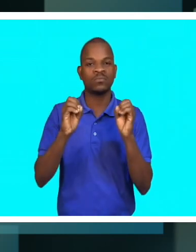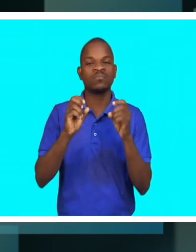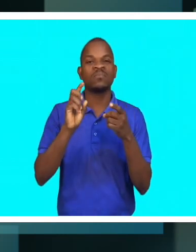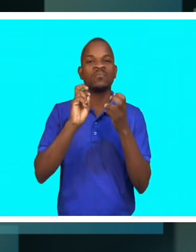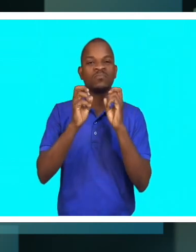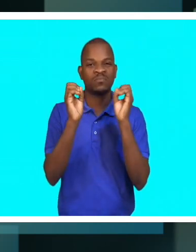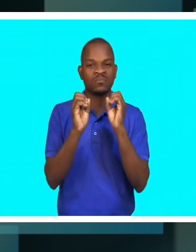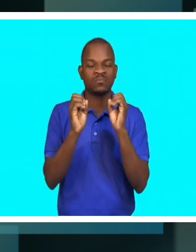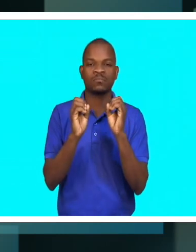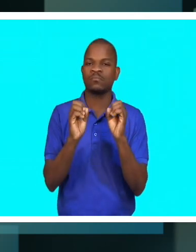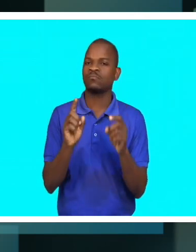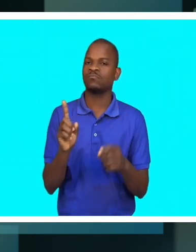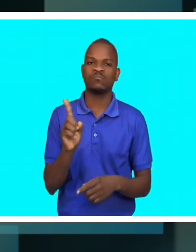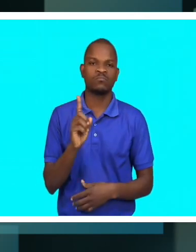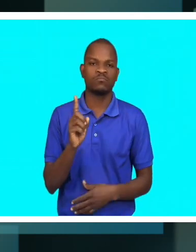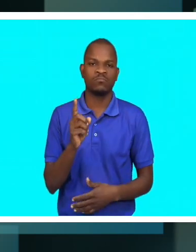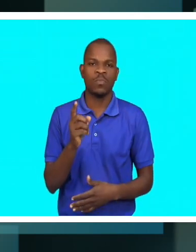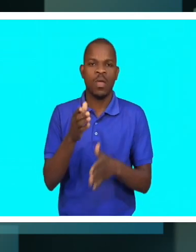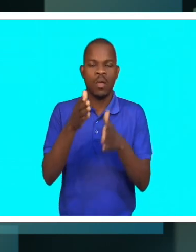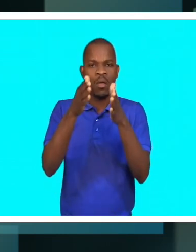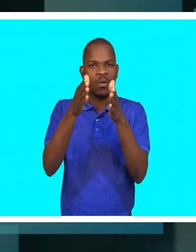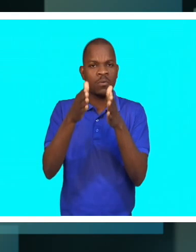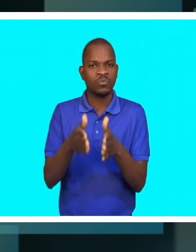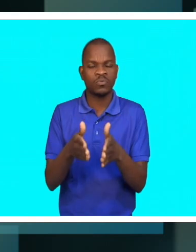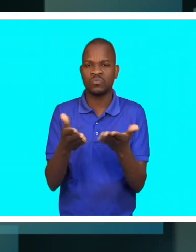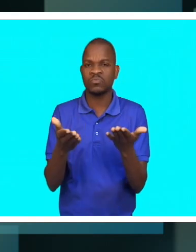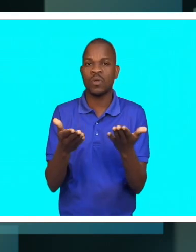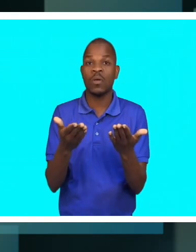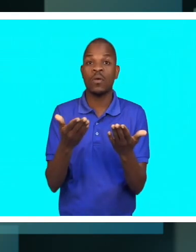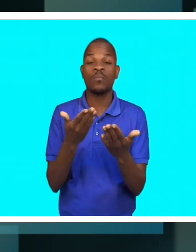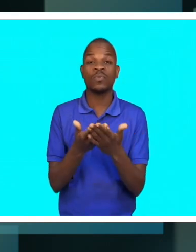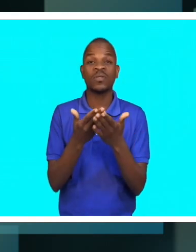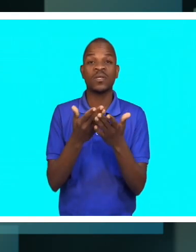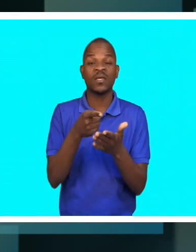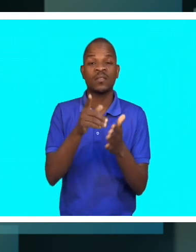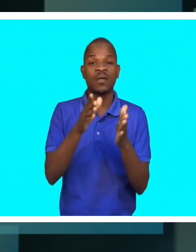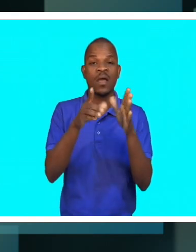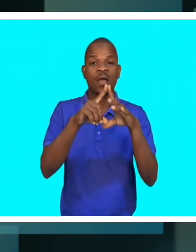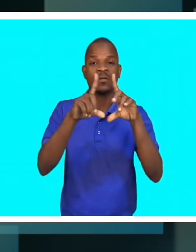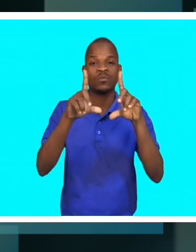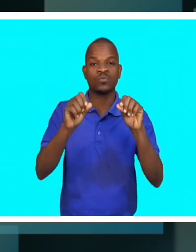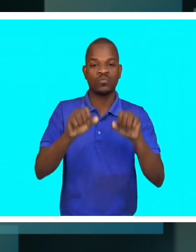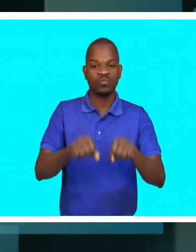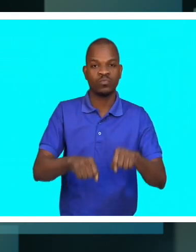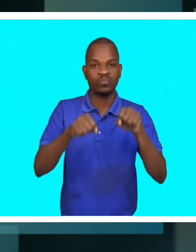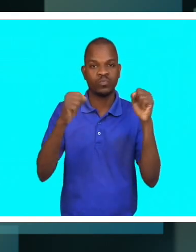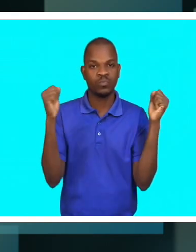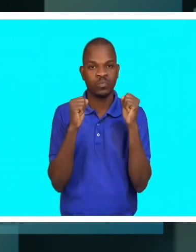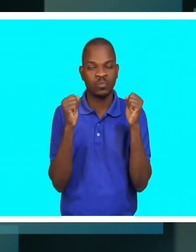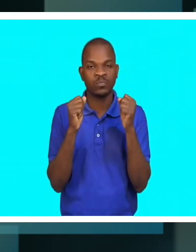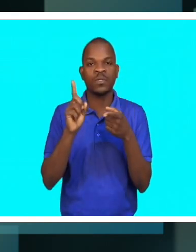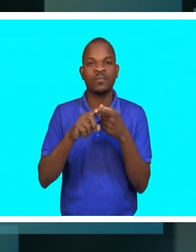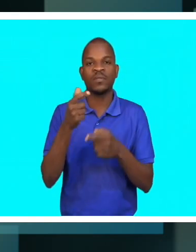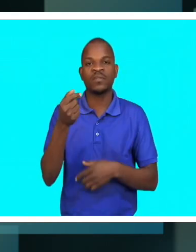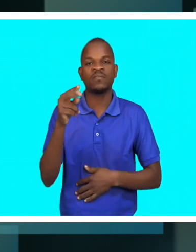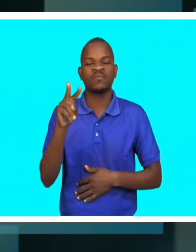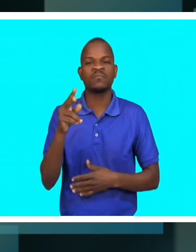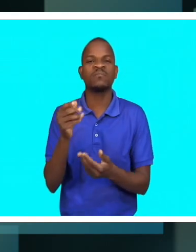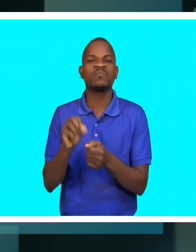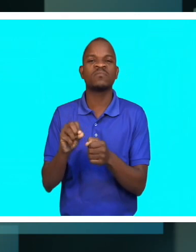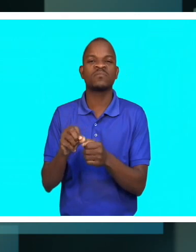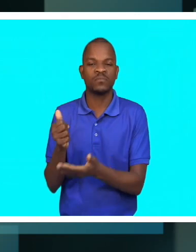Para quê? A pessoa é obrigada a viver em... Porque muitas vezes, esse congelador e essa televisão é